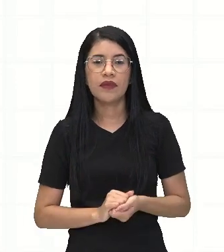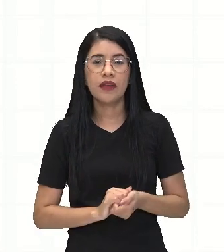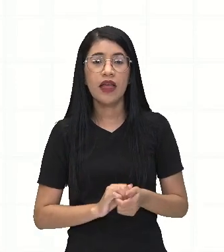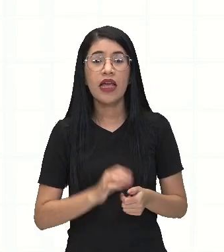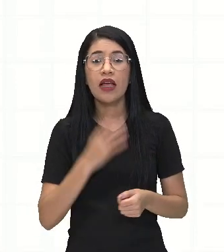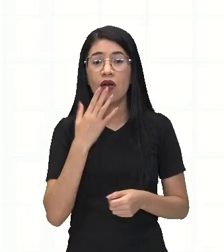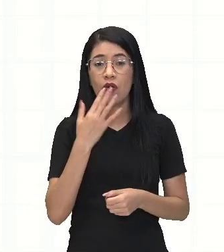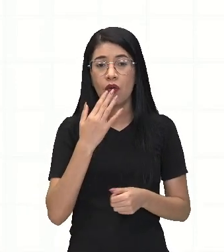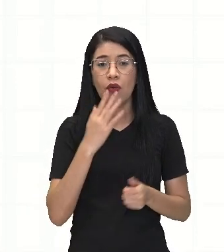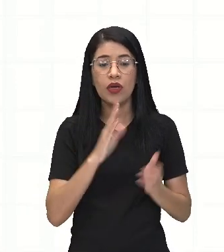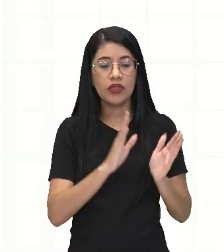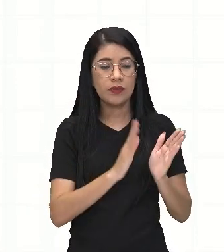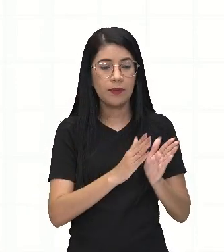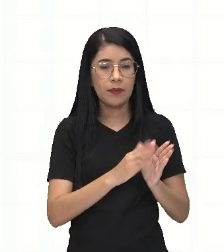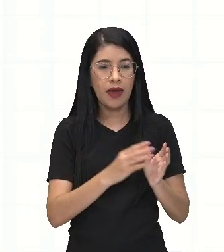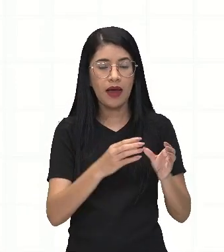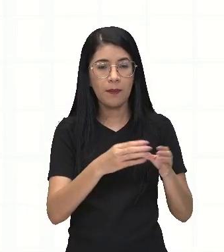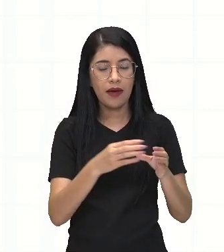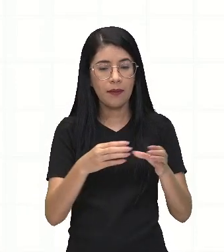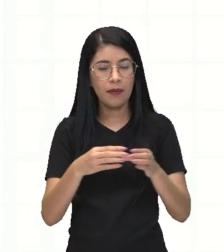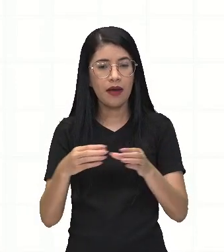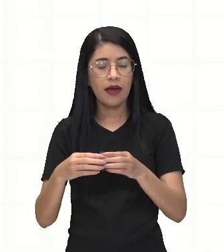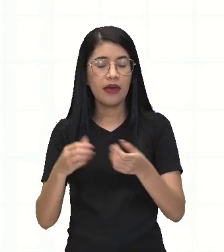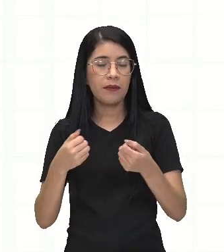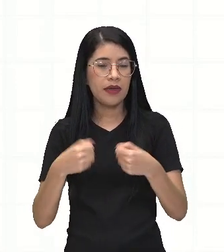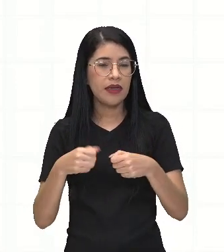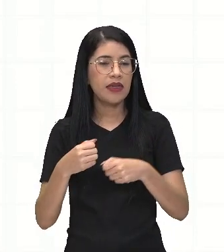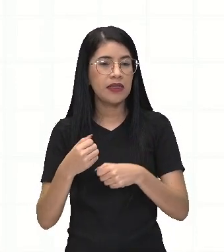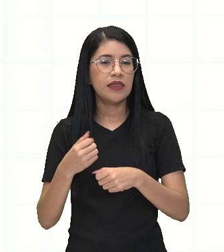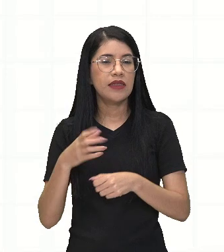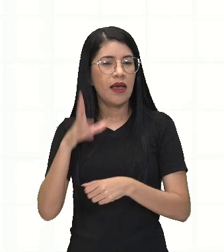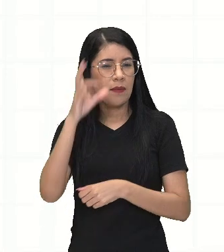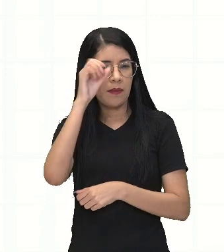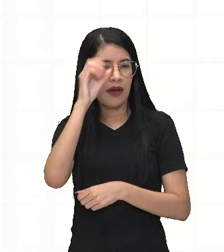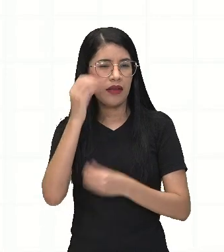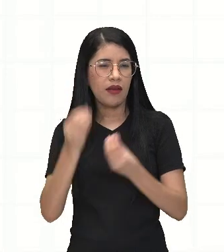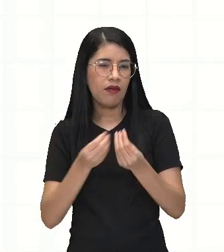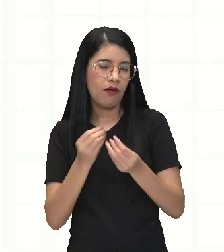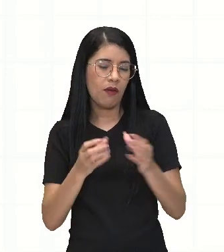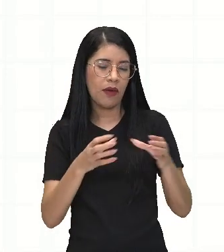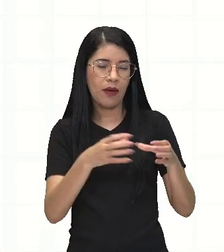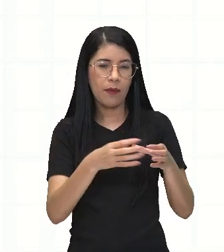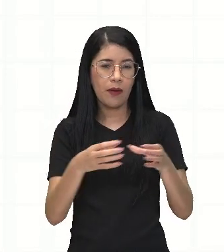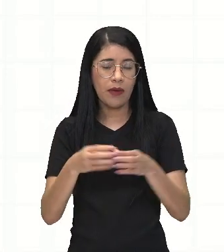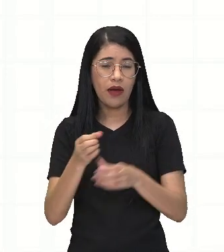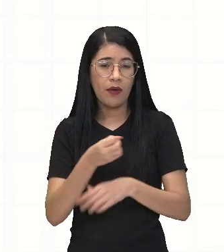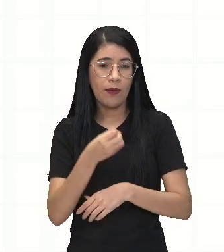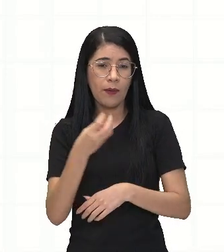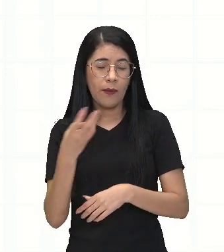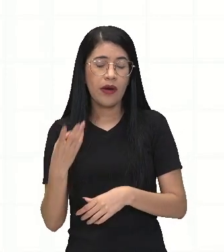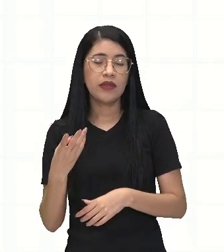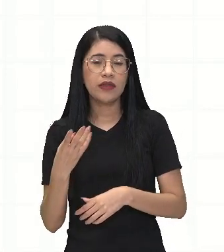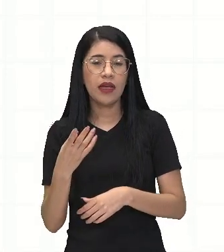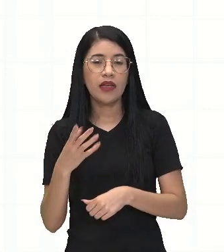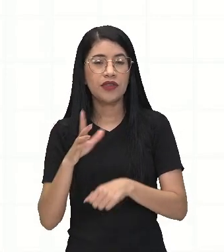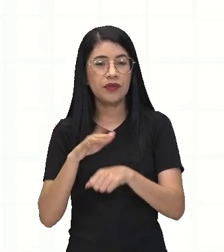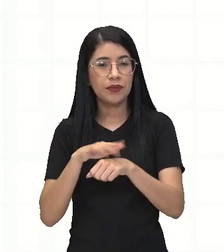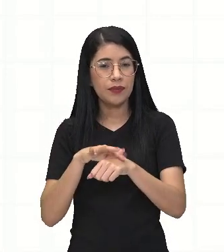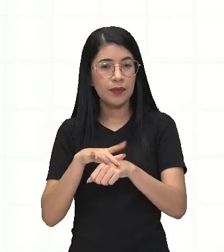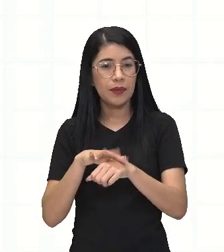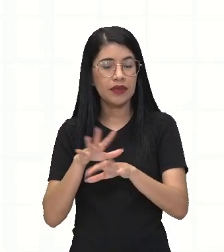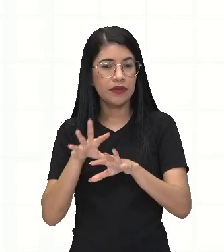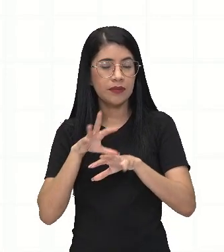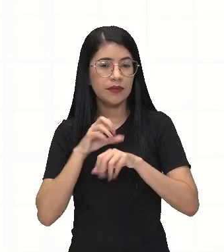também. É importante você aprender a classificar o número de ocorrência de doenças por